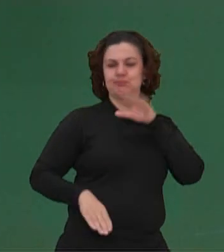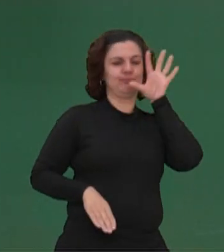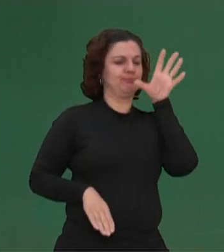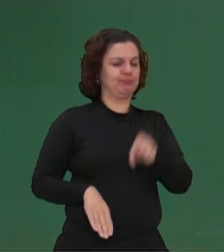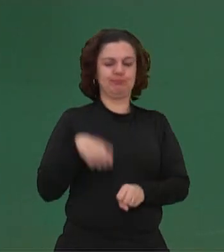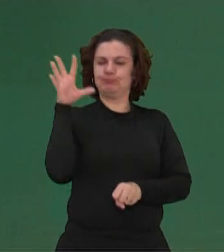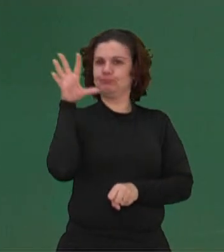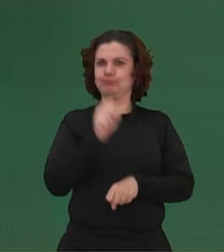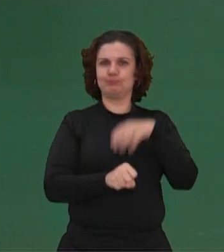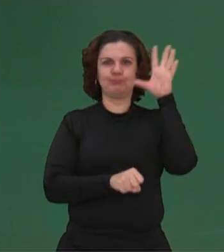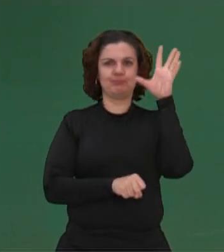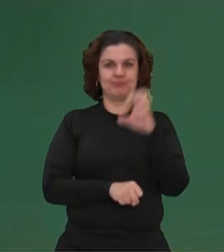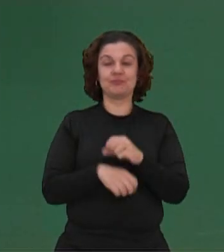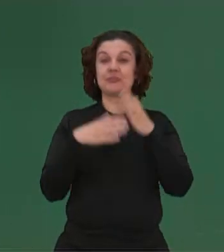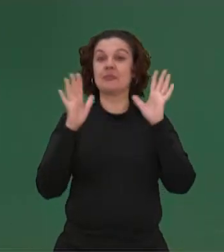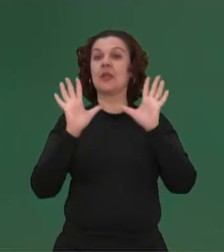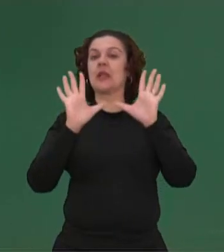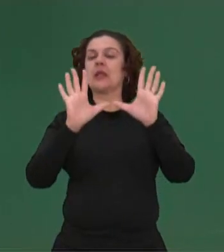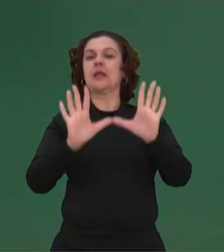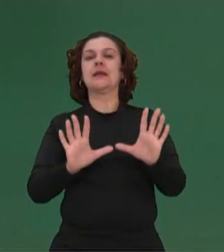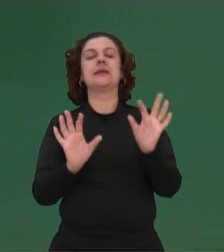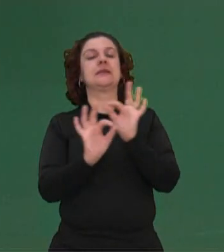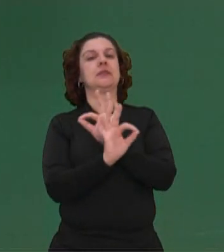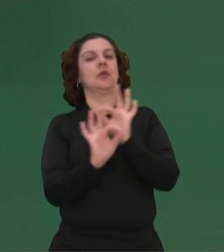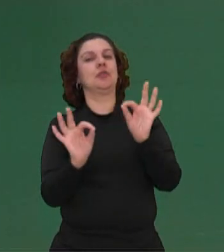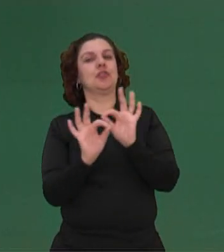extrativista. Não se